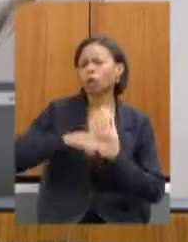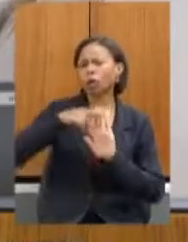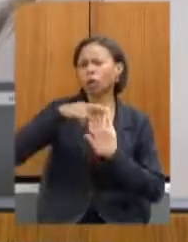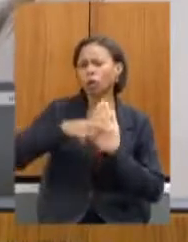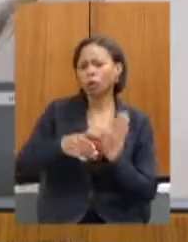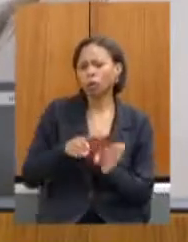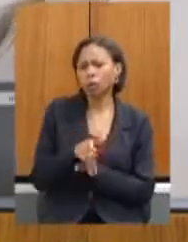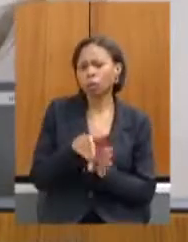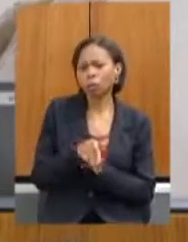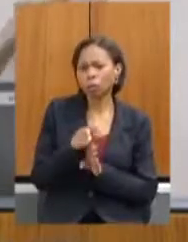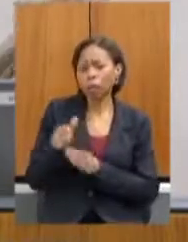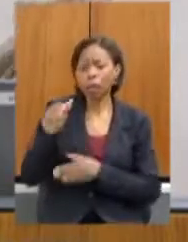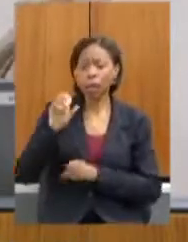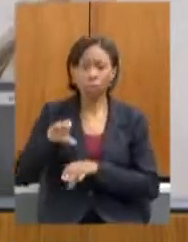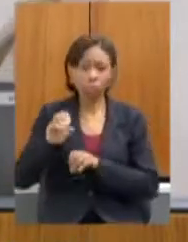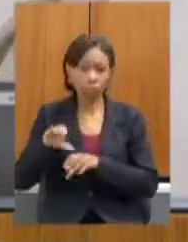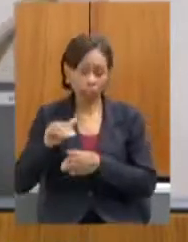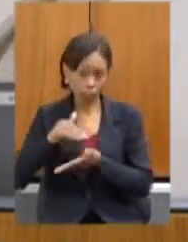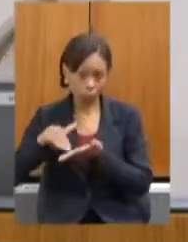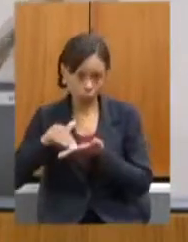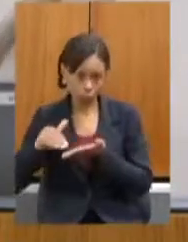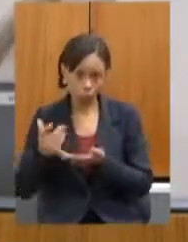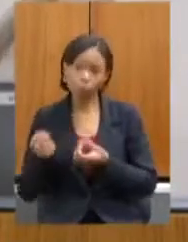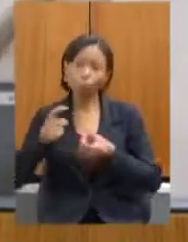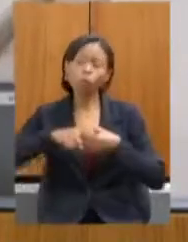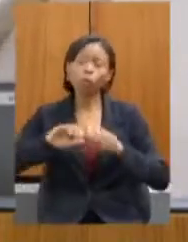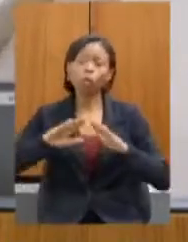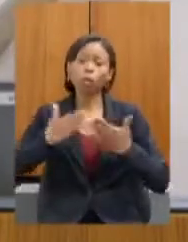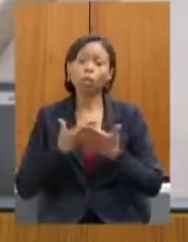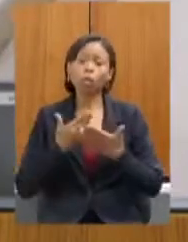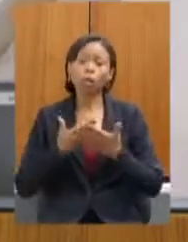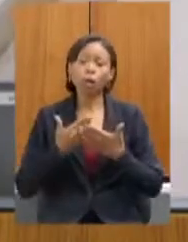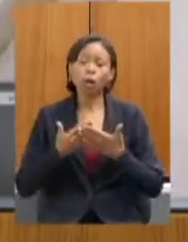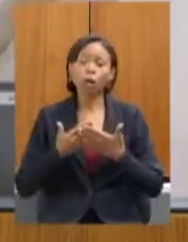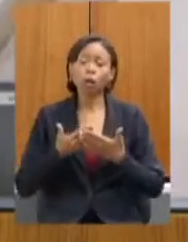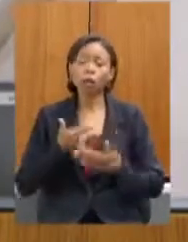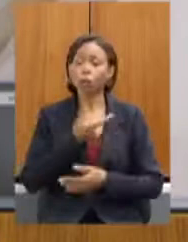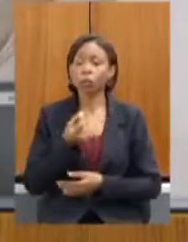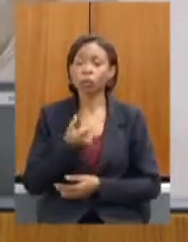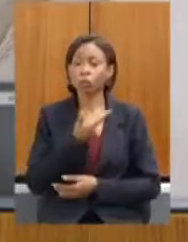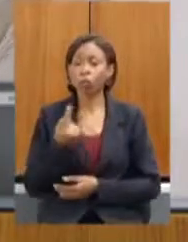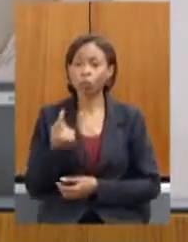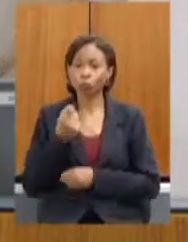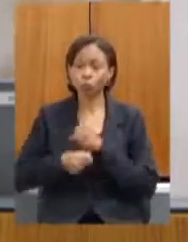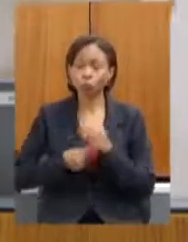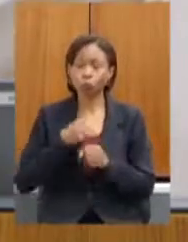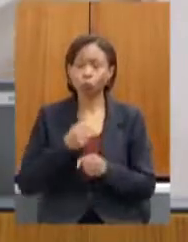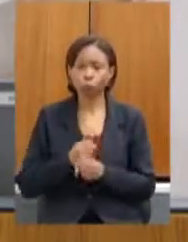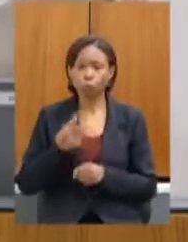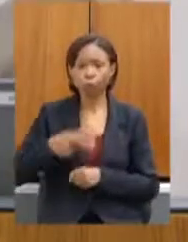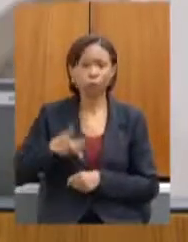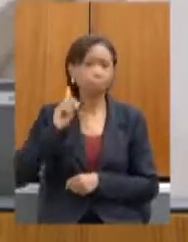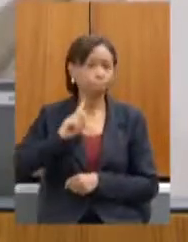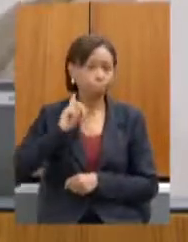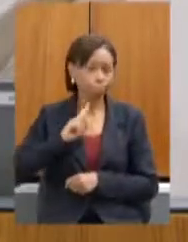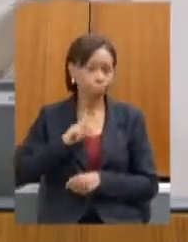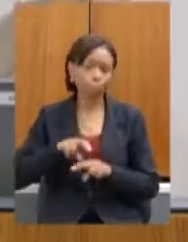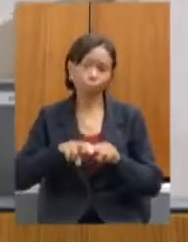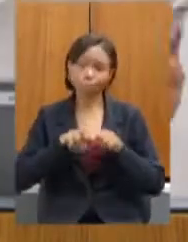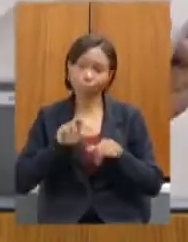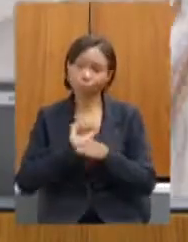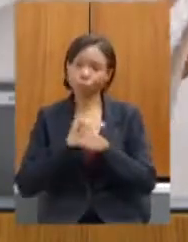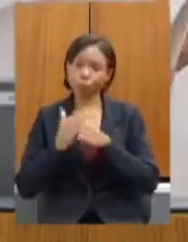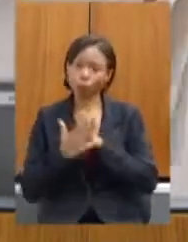orientar a secretaria de educação sobre o retorno às aulas do ano de dois mil e 21 do Estado de Minas Gerais tendo em vista a